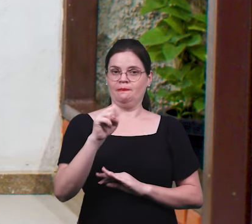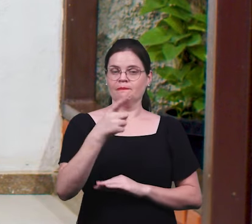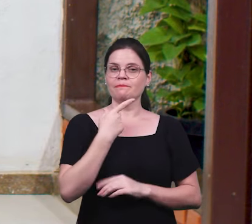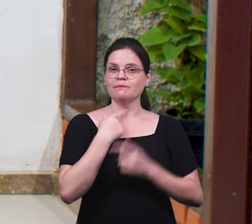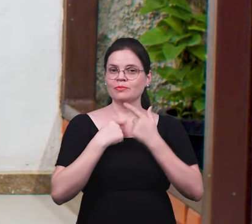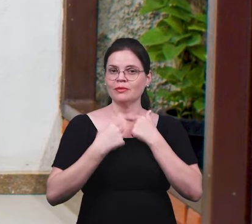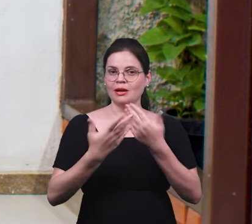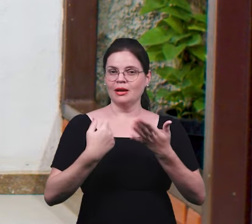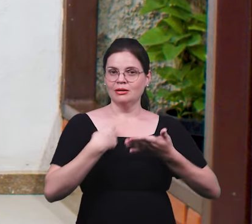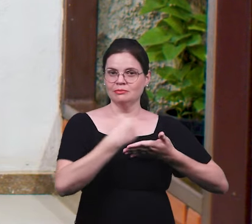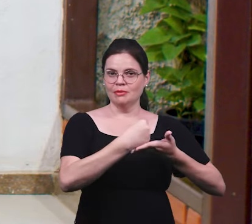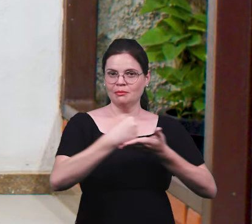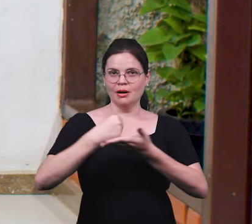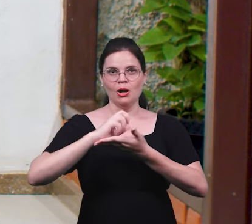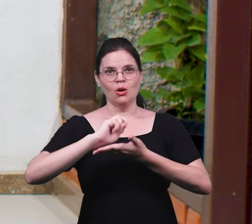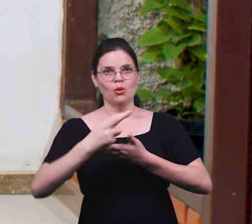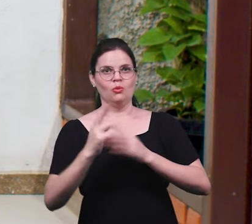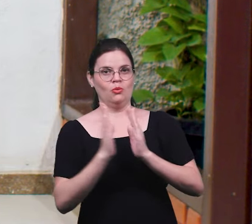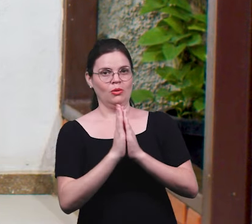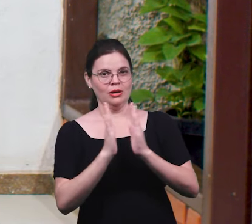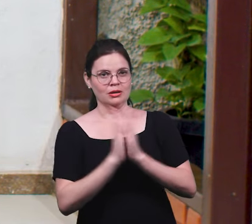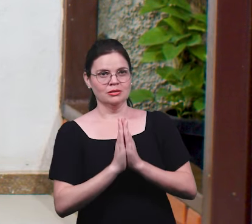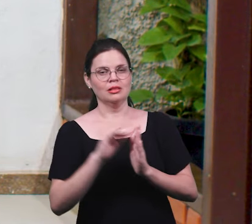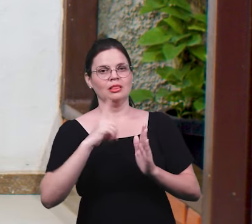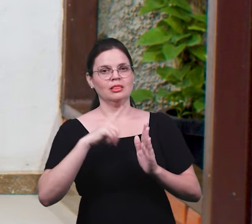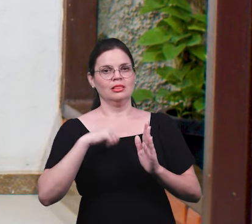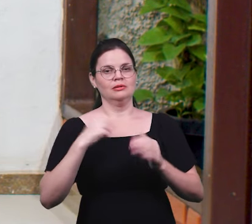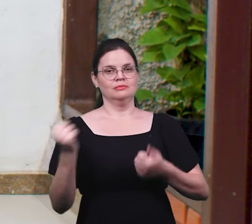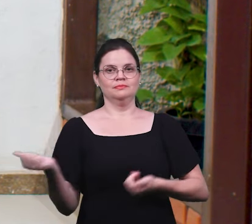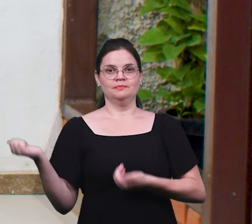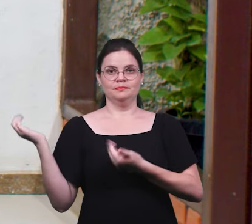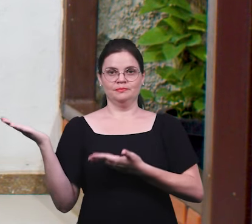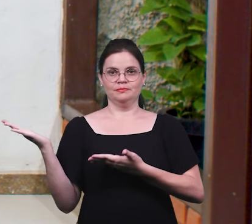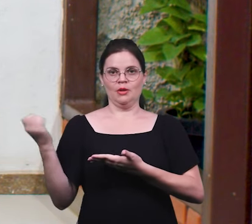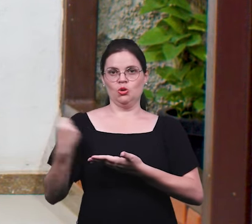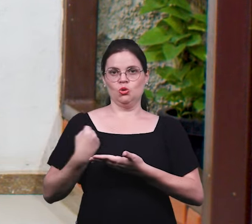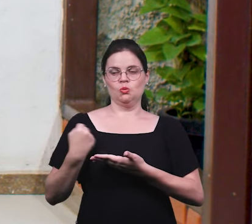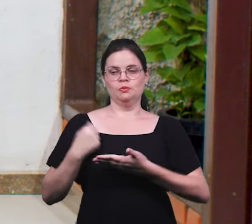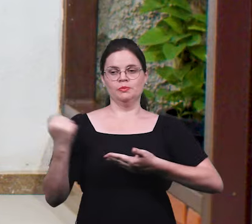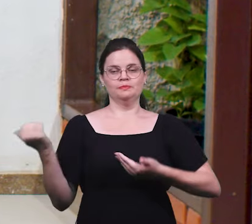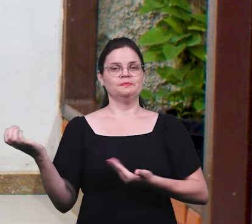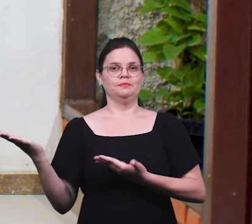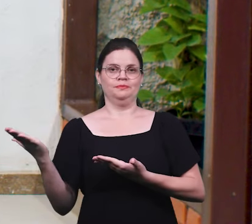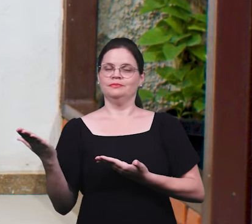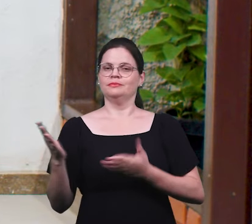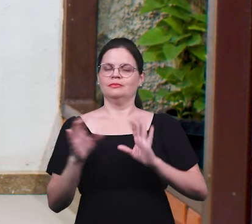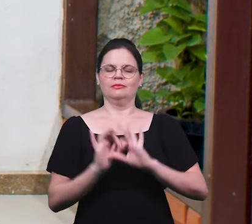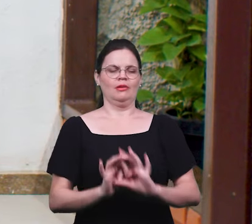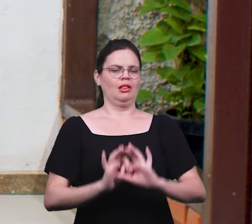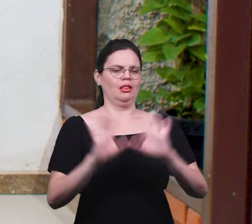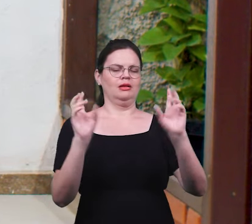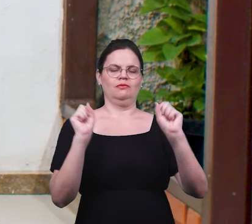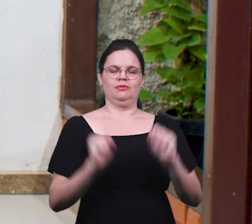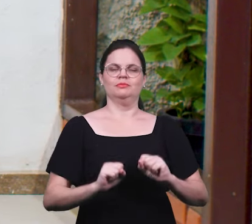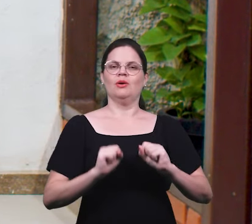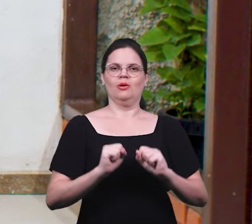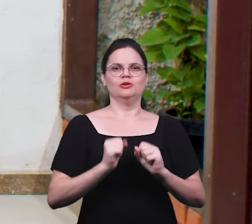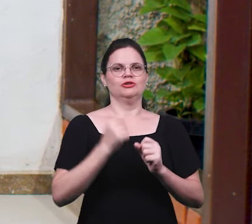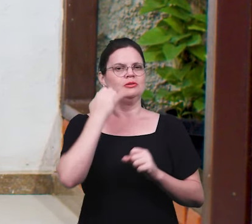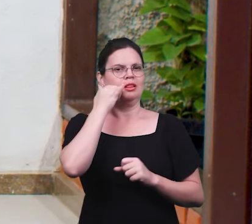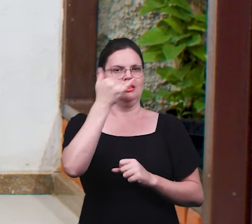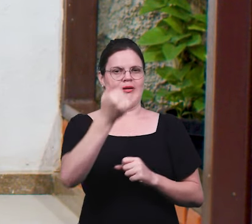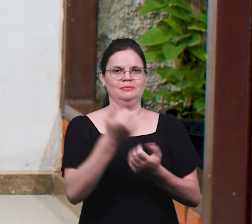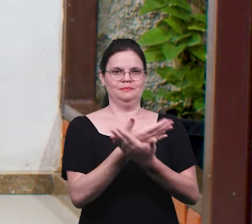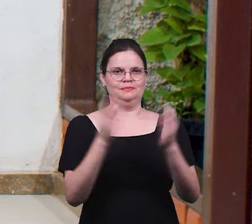Maranata. Se você deseja uma assistência ou uma oração, tem um número aparecendo na sua tela. Estamos à